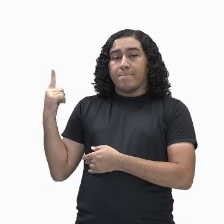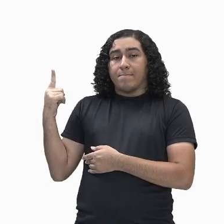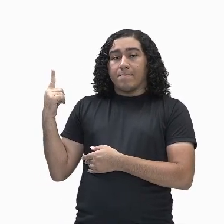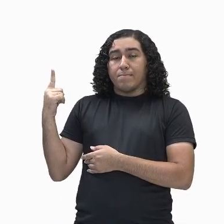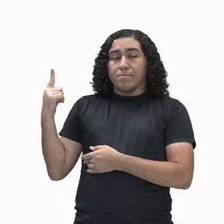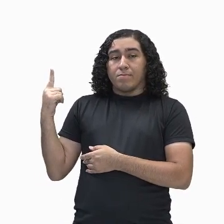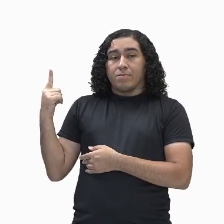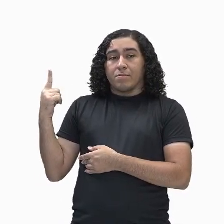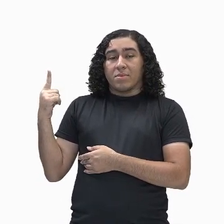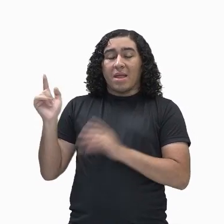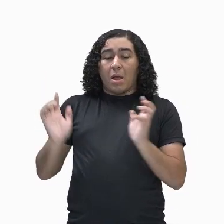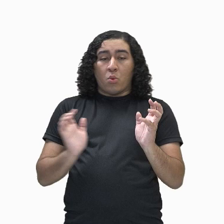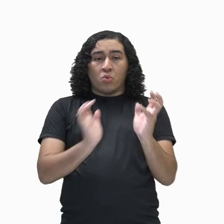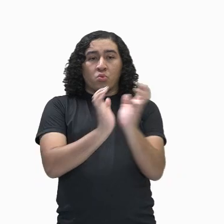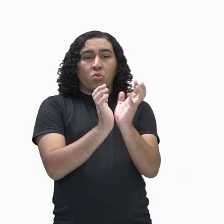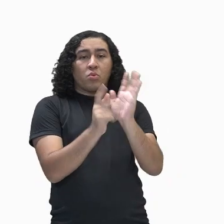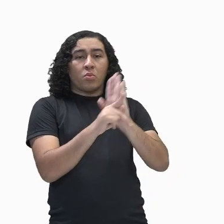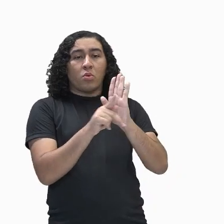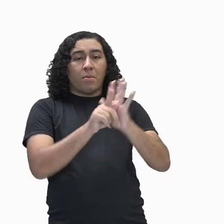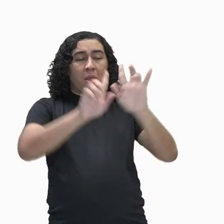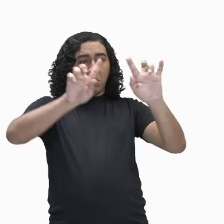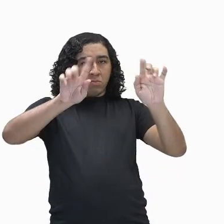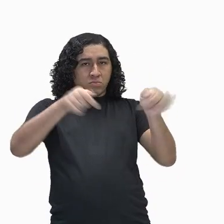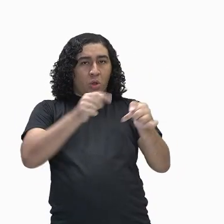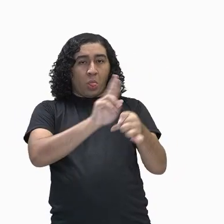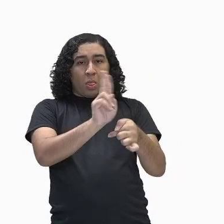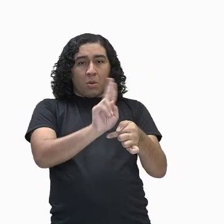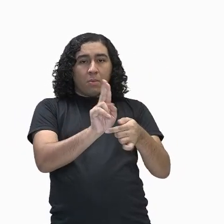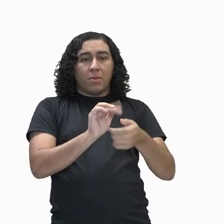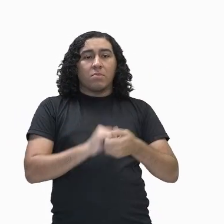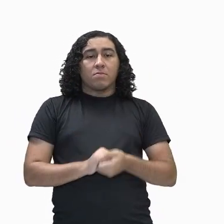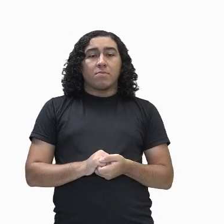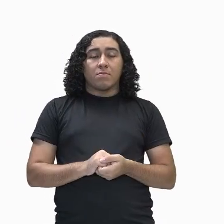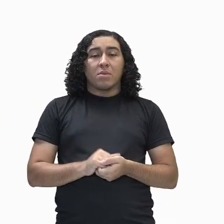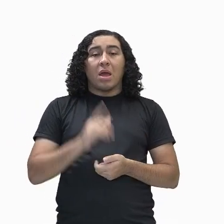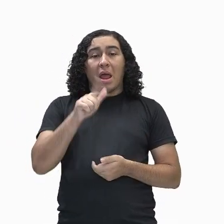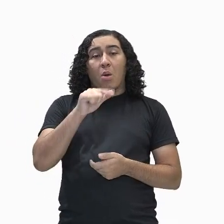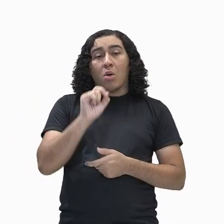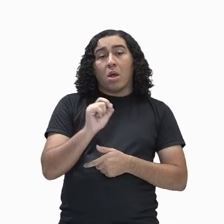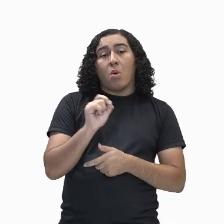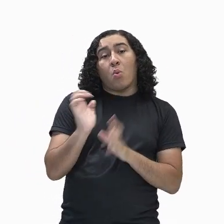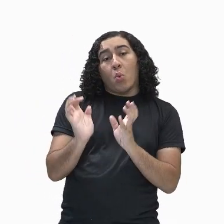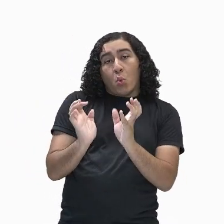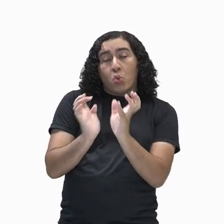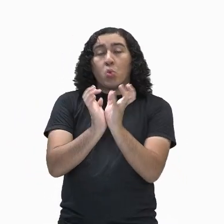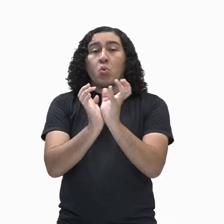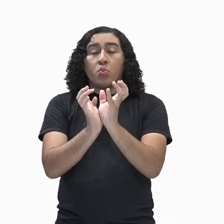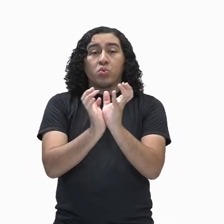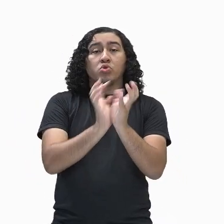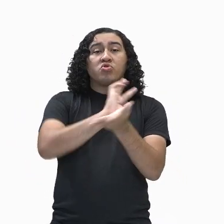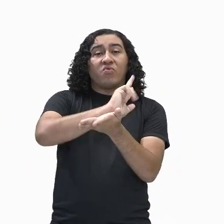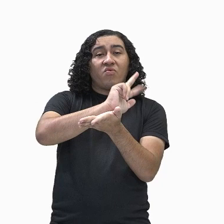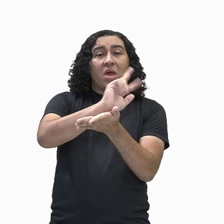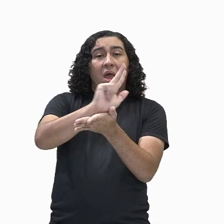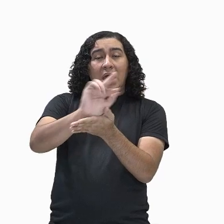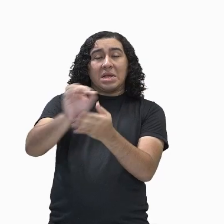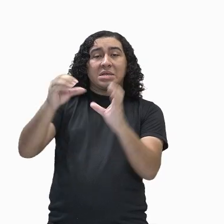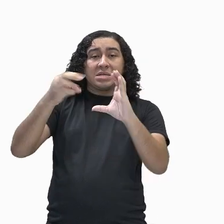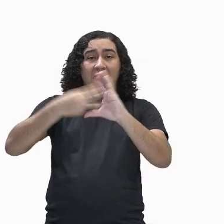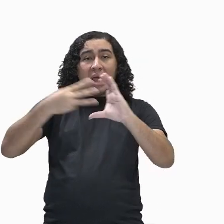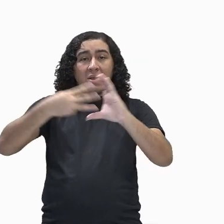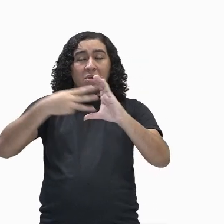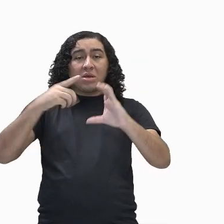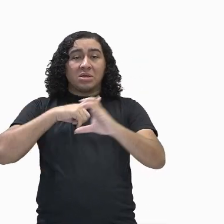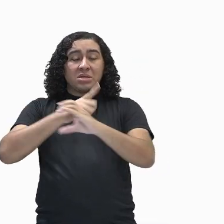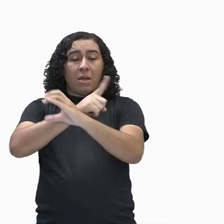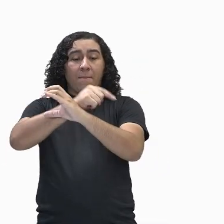aí pelo grupo das pirrófitas e ela é basicamente uma aglomeração de microplânctons flagelados,